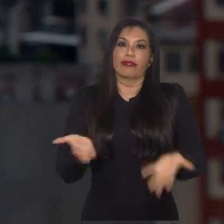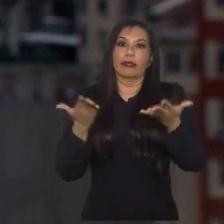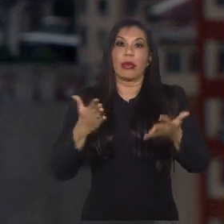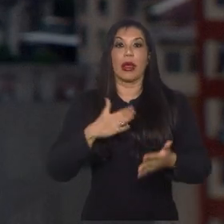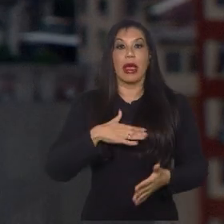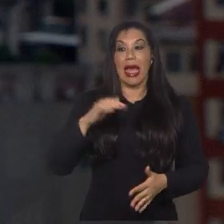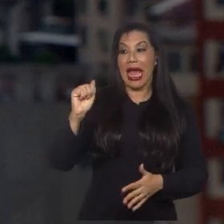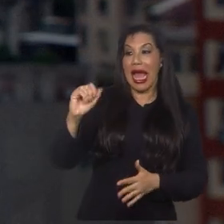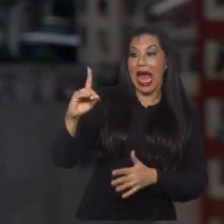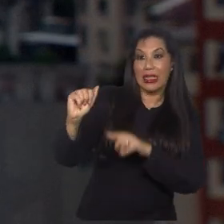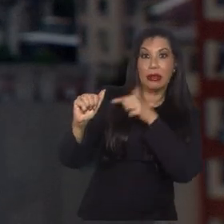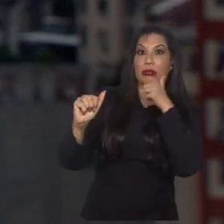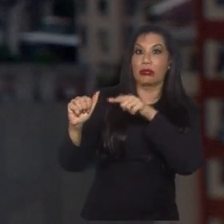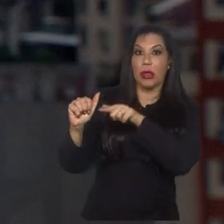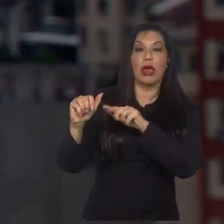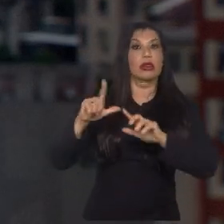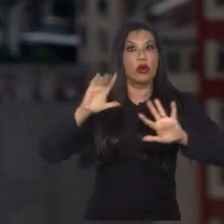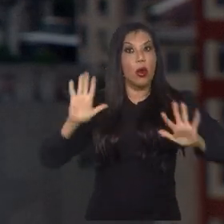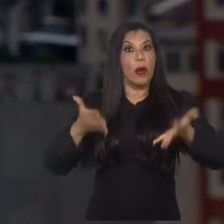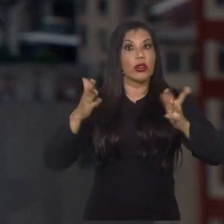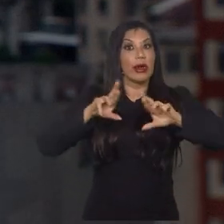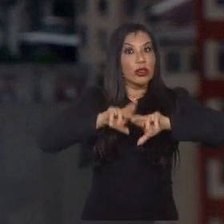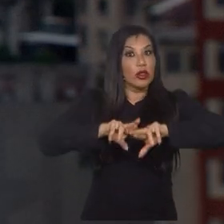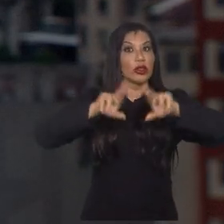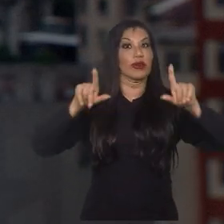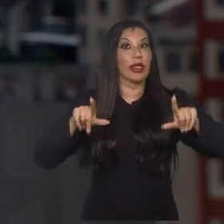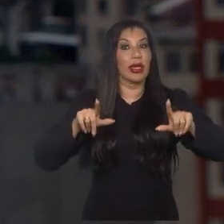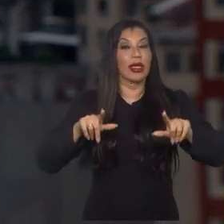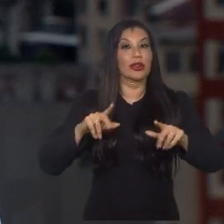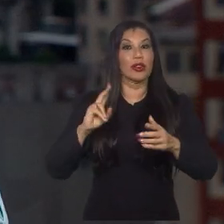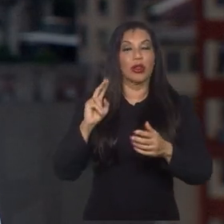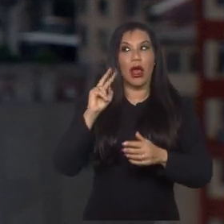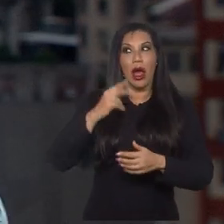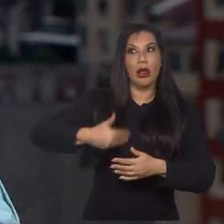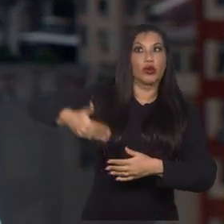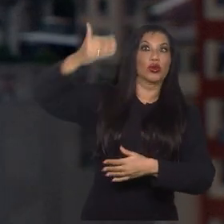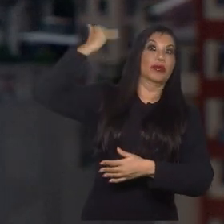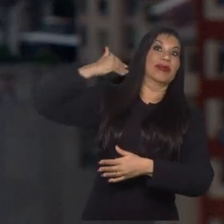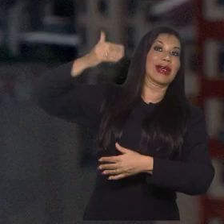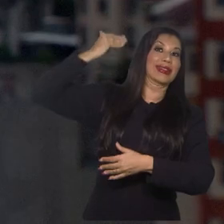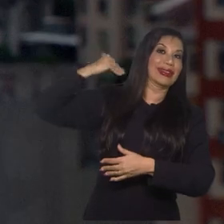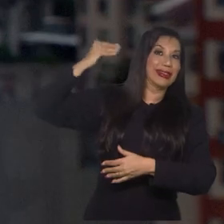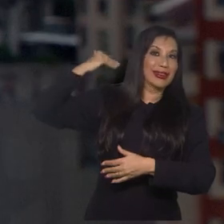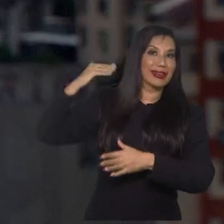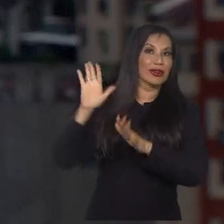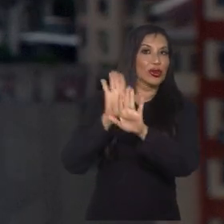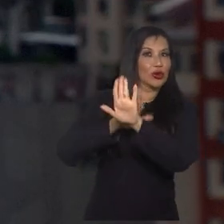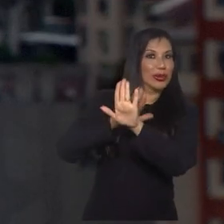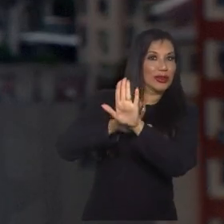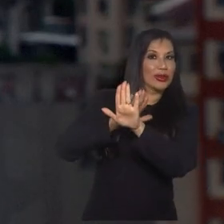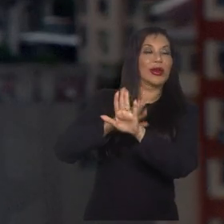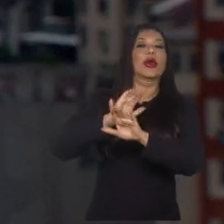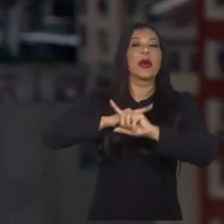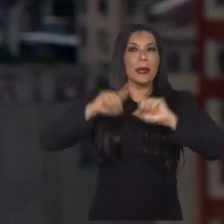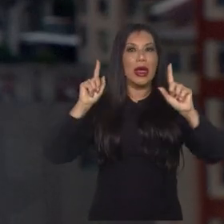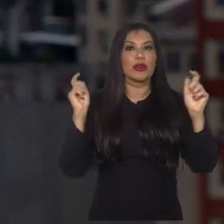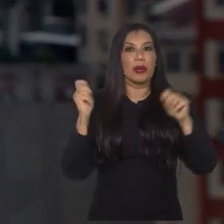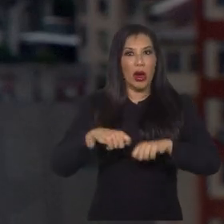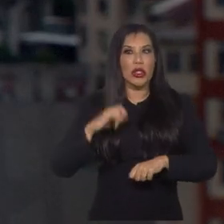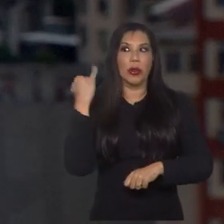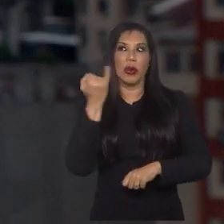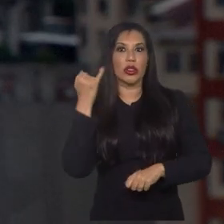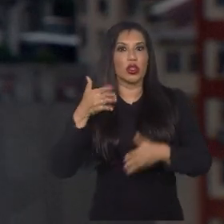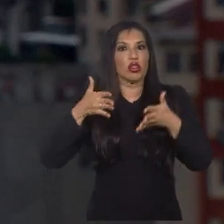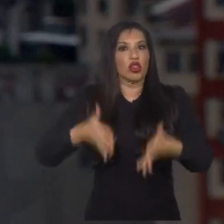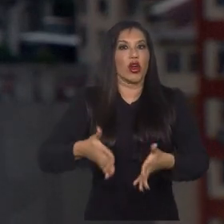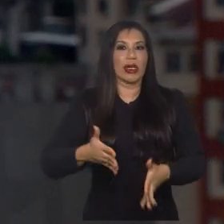Ada motivada, bem diferente da Ada que a gente vê, digamos, nos bastidores, mas que ela pode ser decisiva